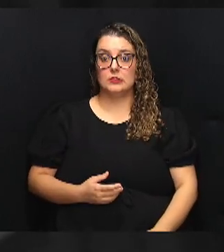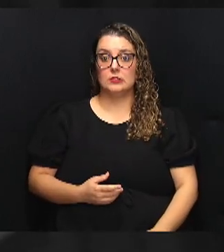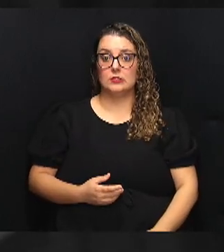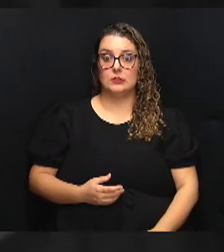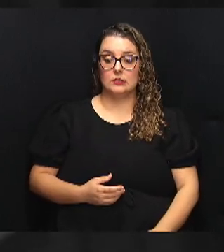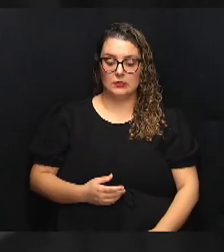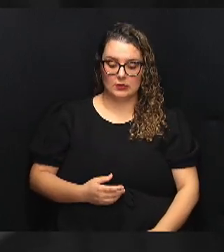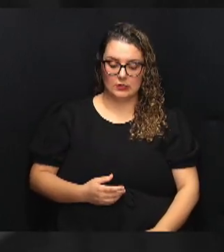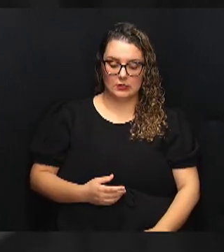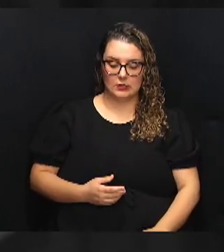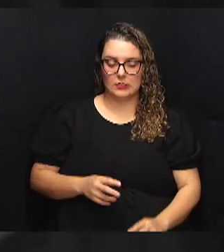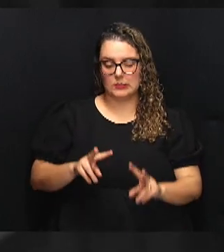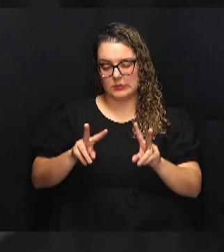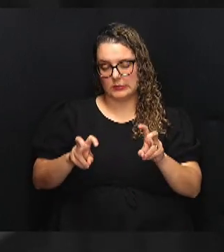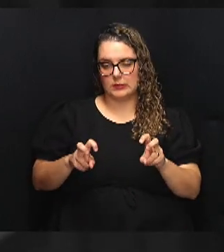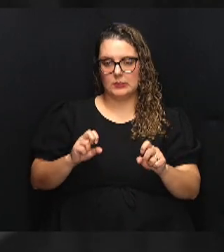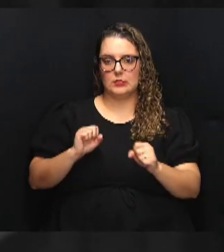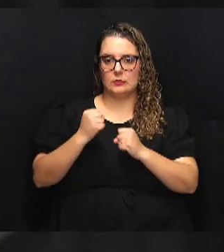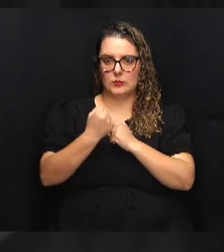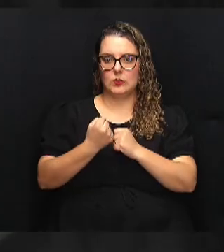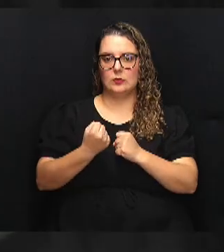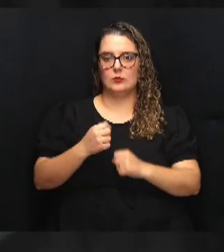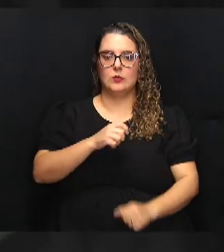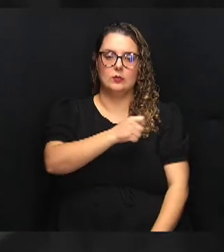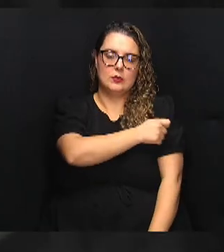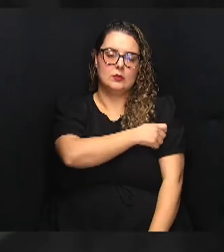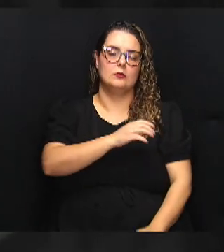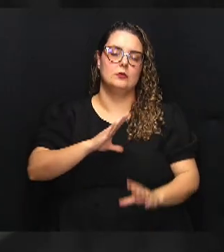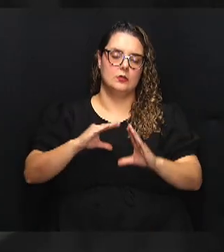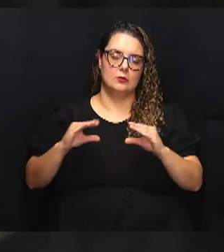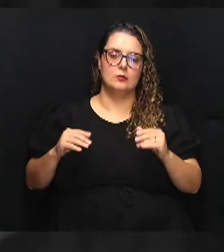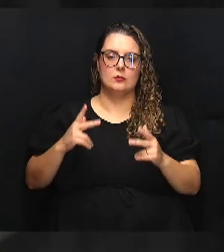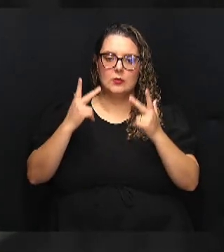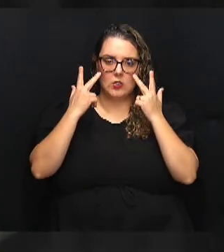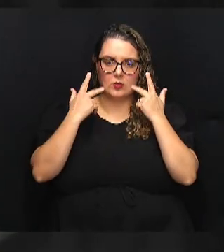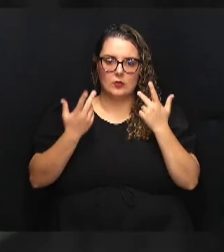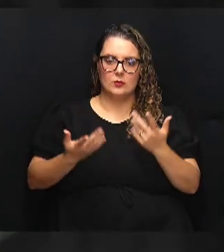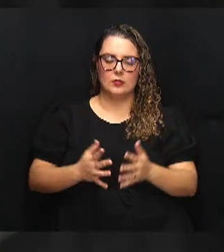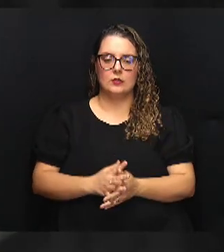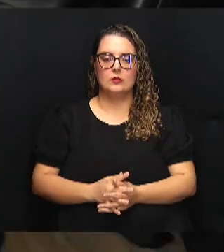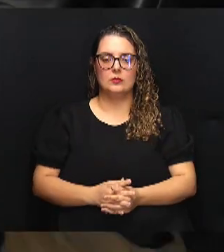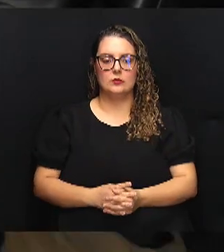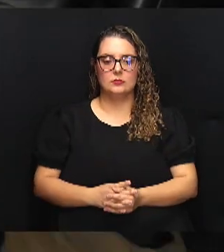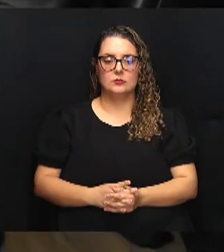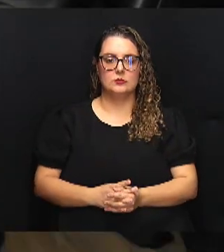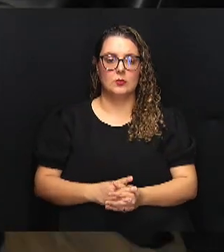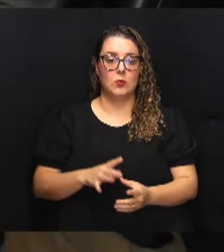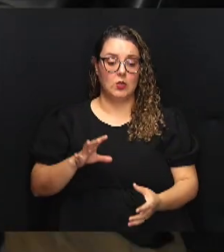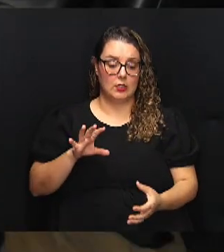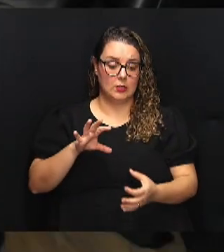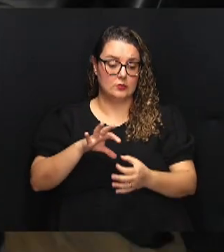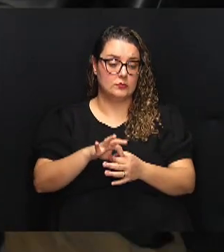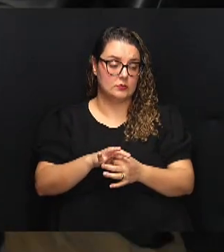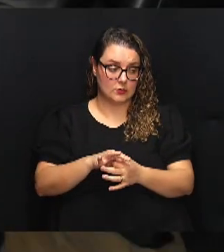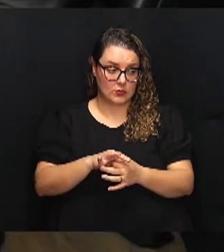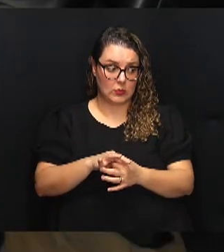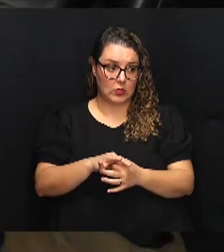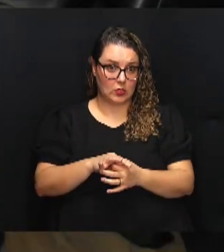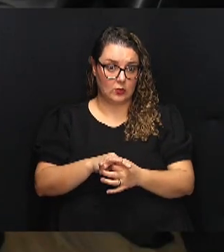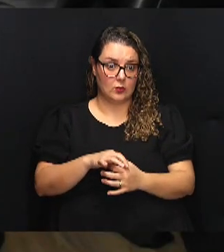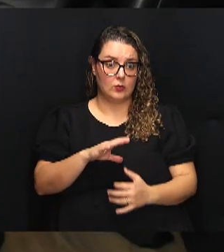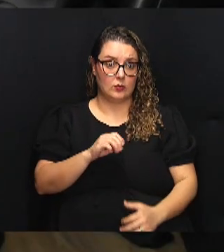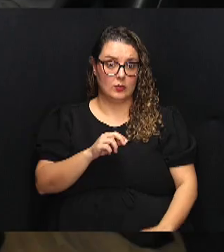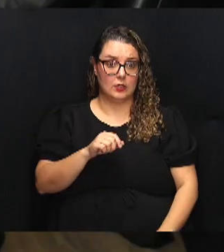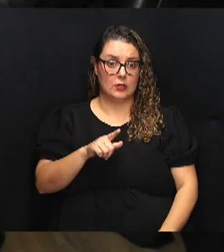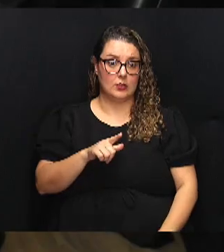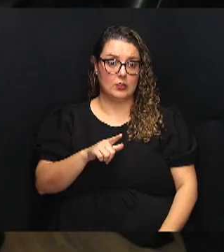essa proteção, óbvio que o aluno se sente mais confortável, se sente mais tranquilo. E aí está linkado, então, com o canal